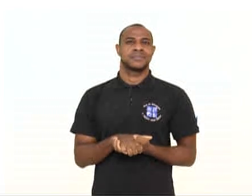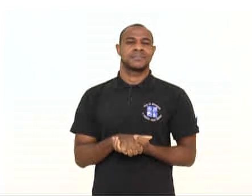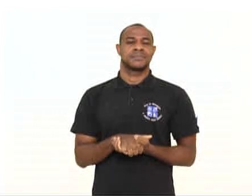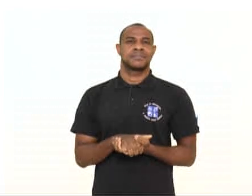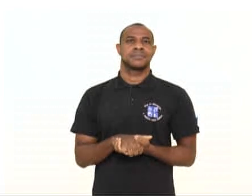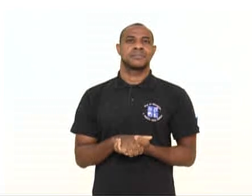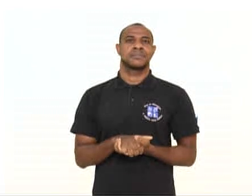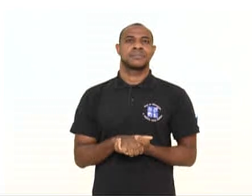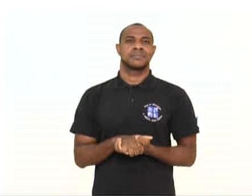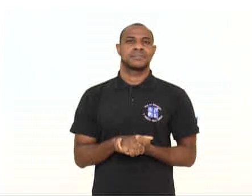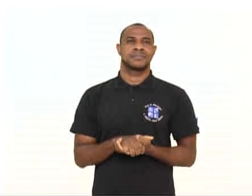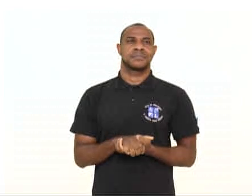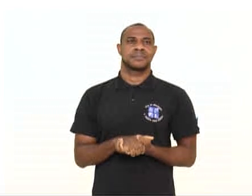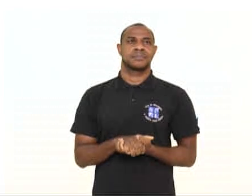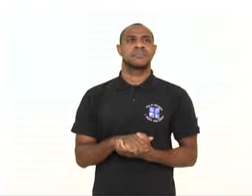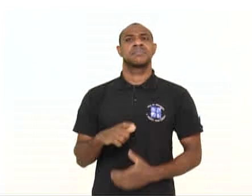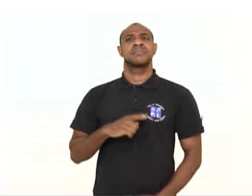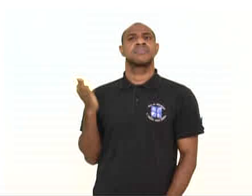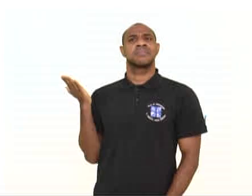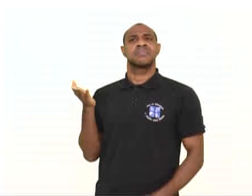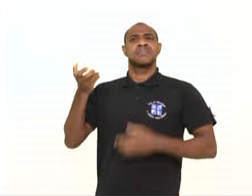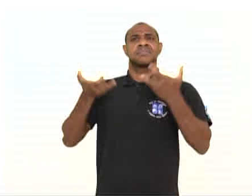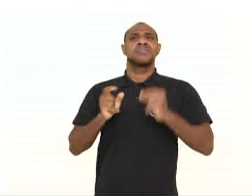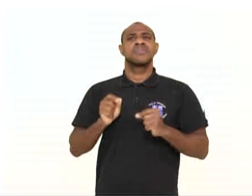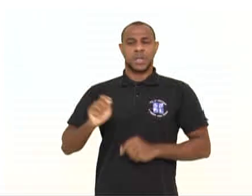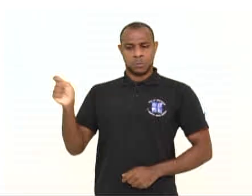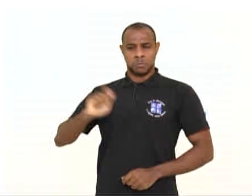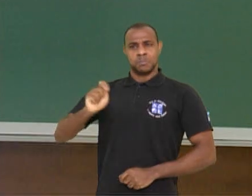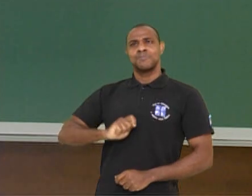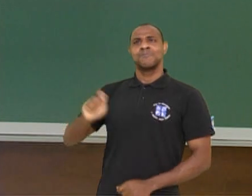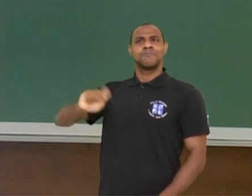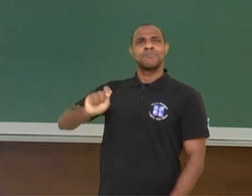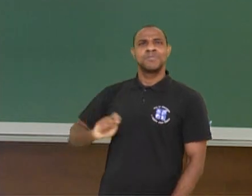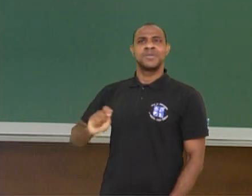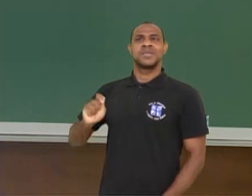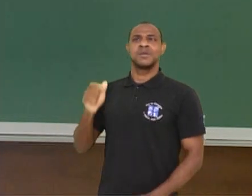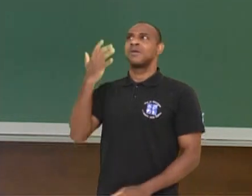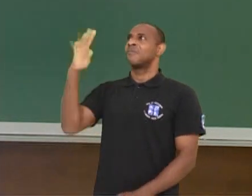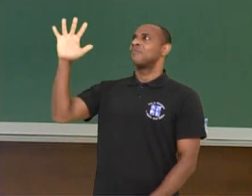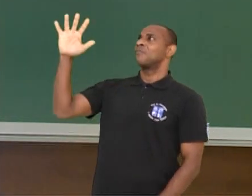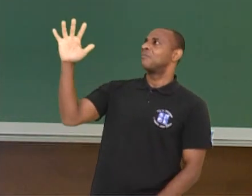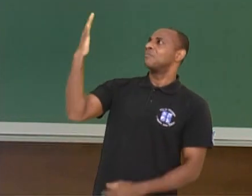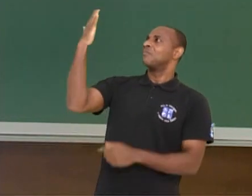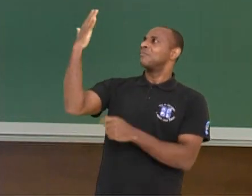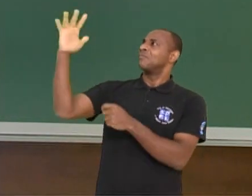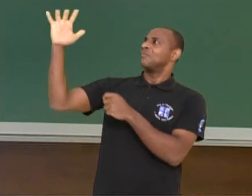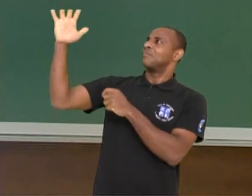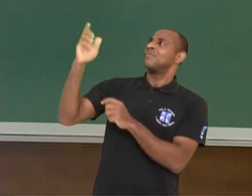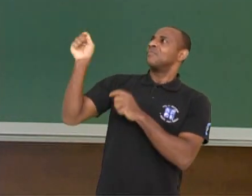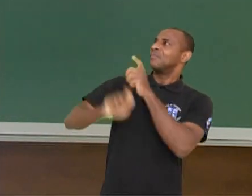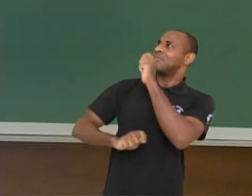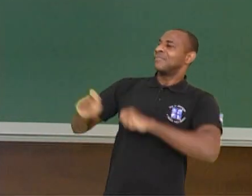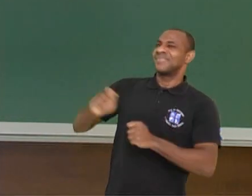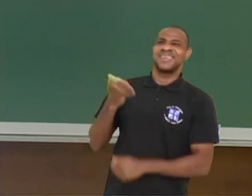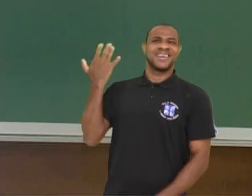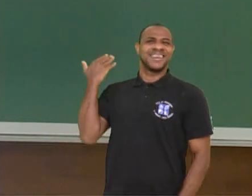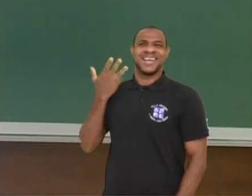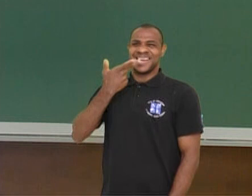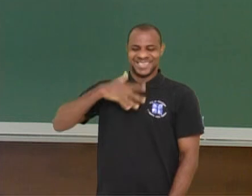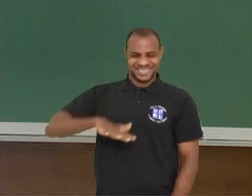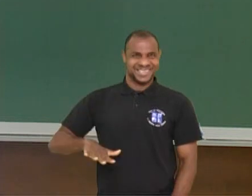can be. Aqui nós estamos falando que empinar pipa até então é uma atividade infantil, uma atividade da época de